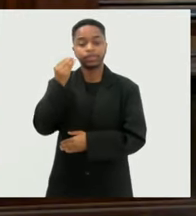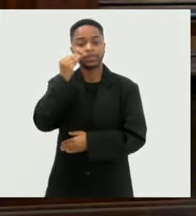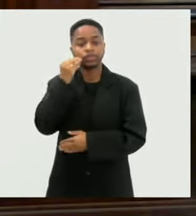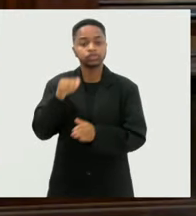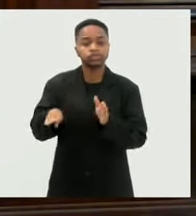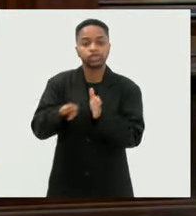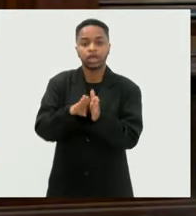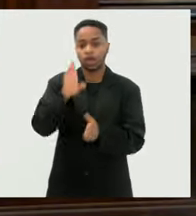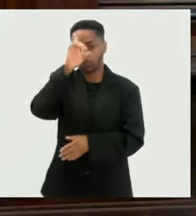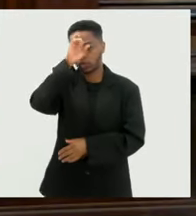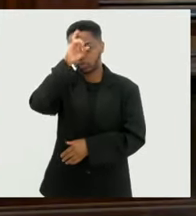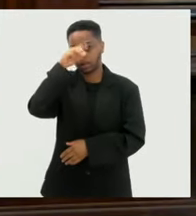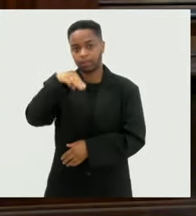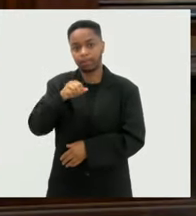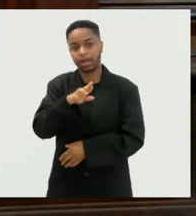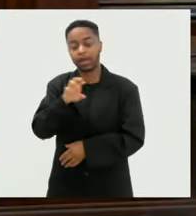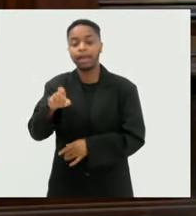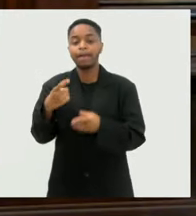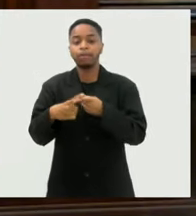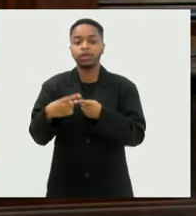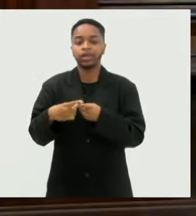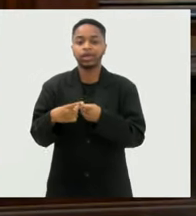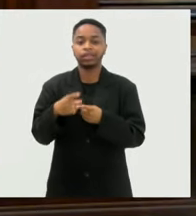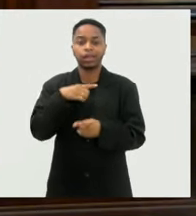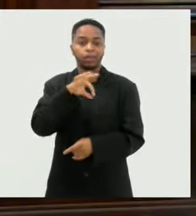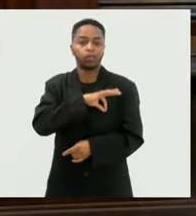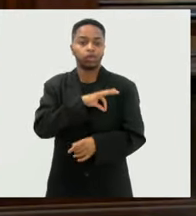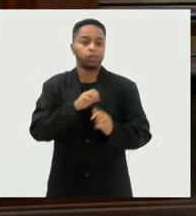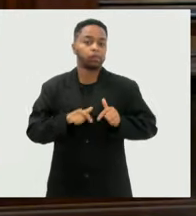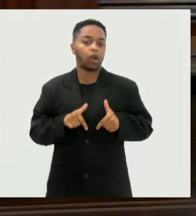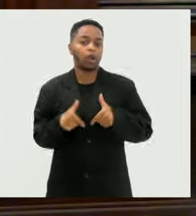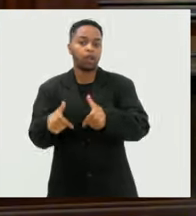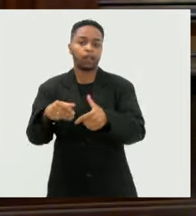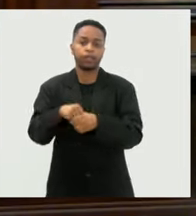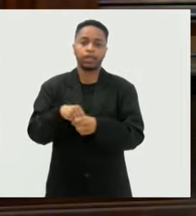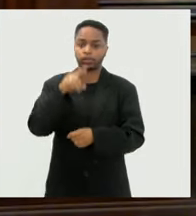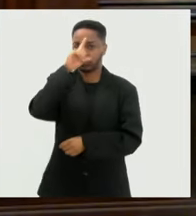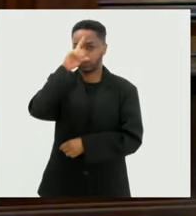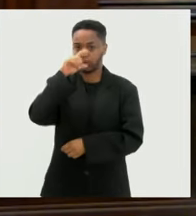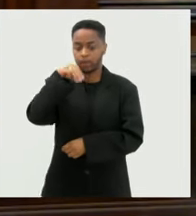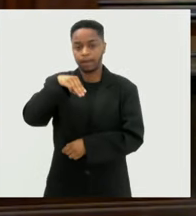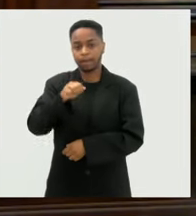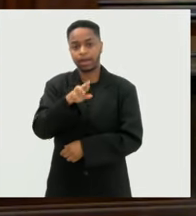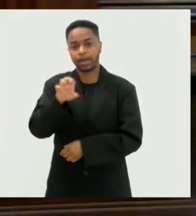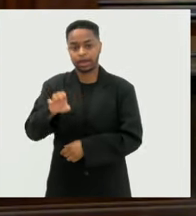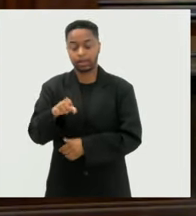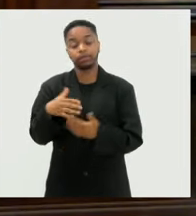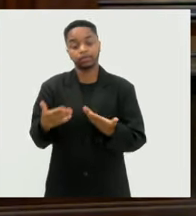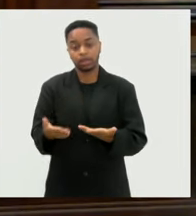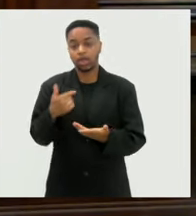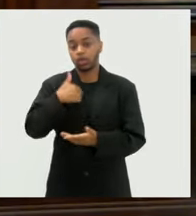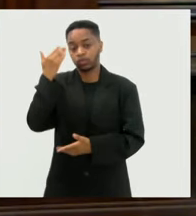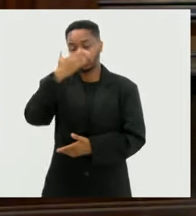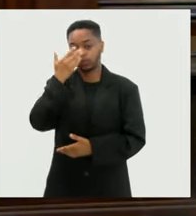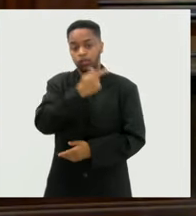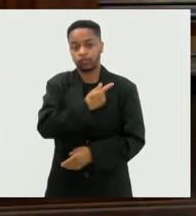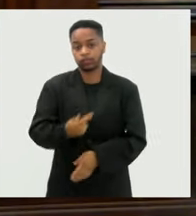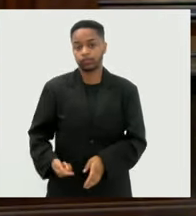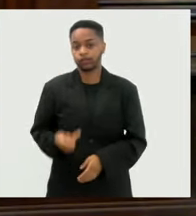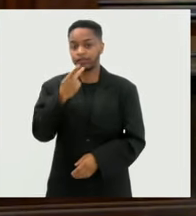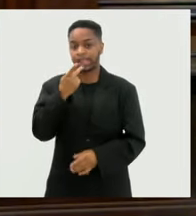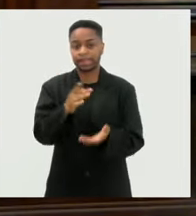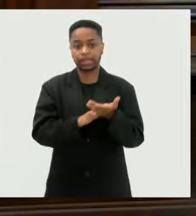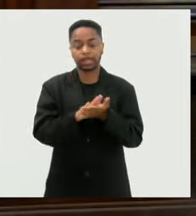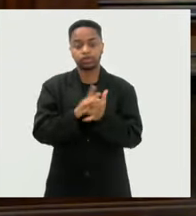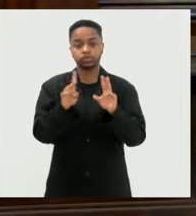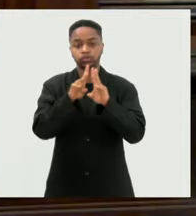teve que atravessar a operação policial para chegar na UPA da Maré. Dengue mata, e eu não ouvi o governador falar uma palavra sobre